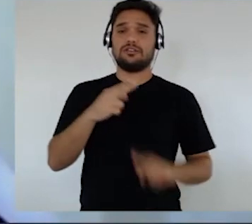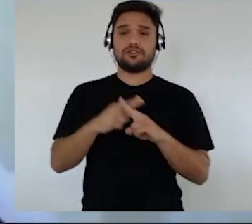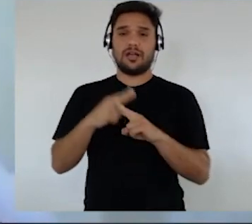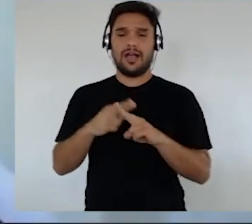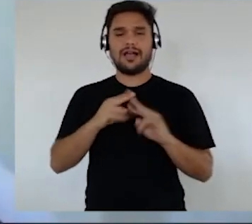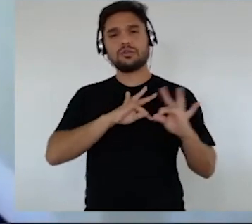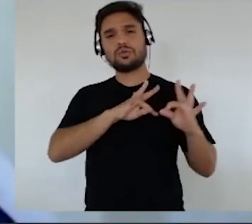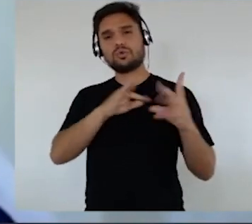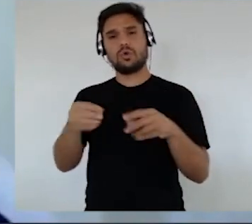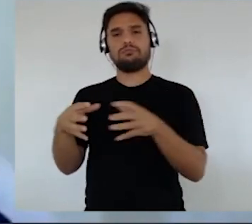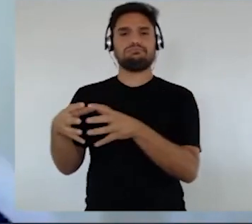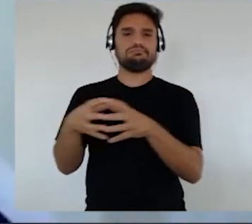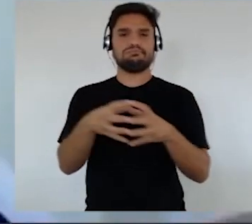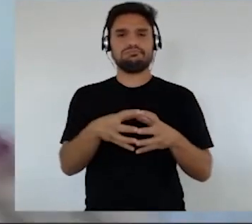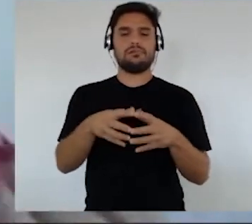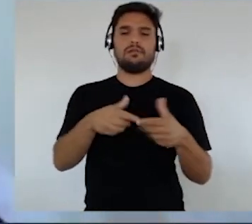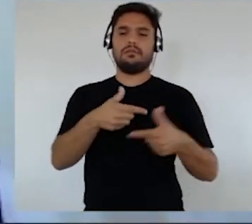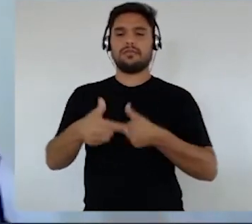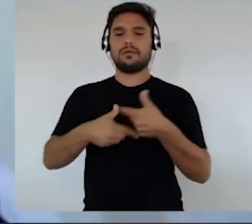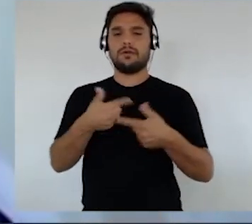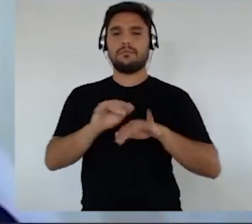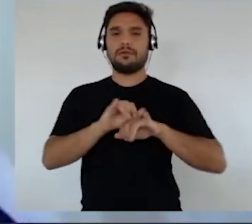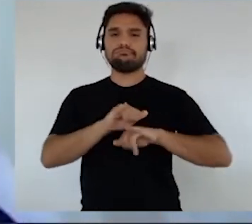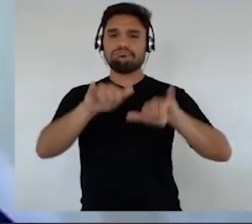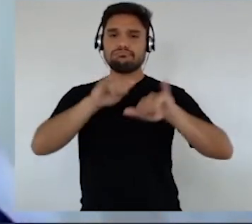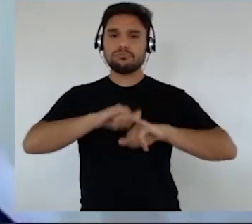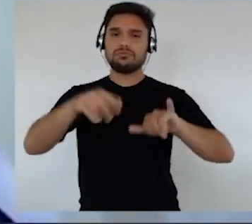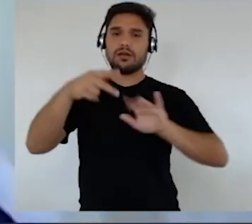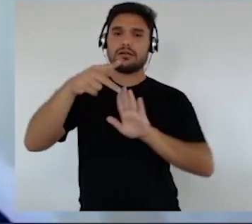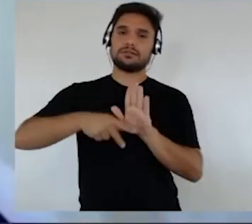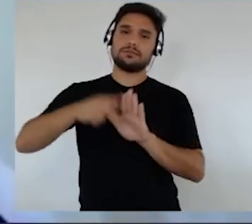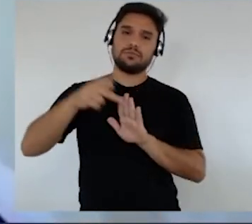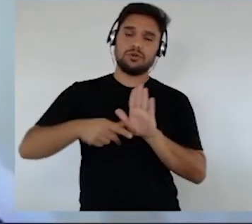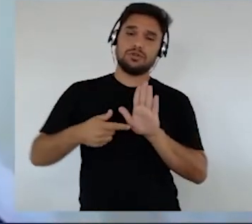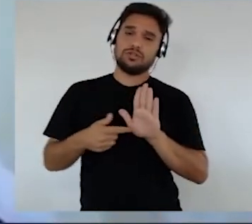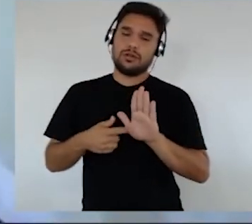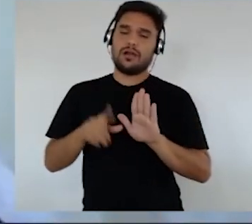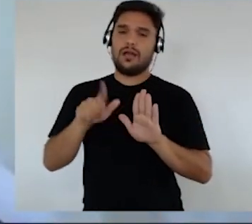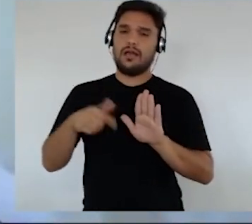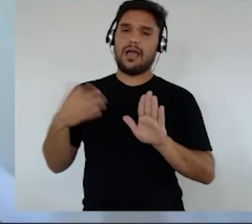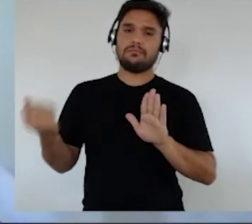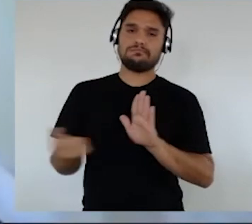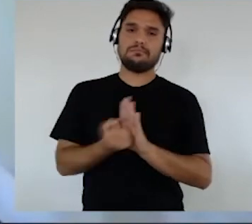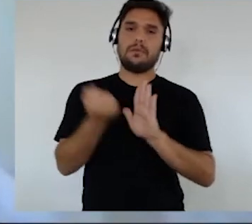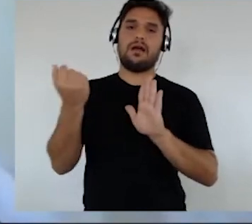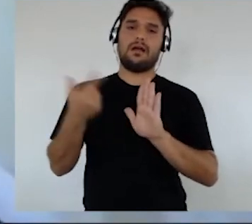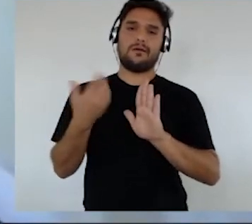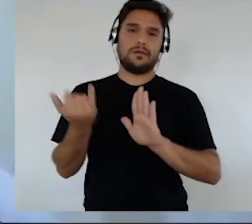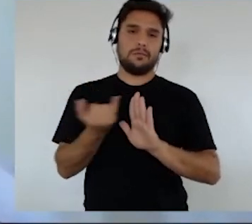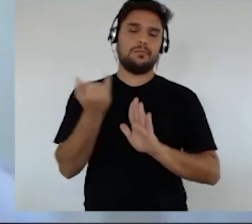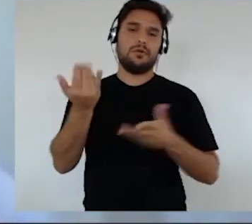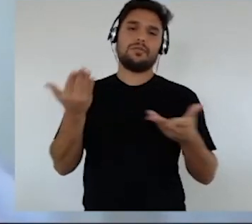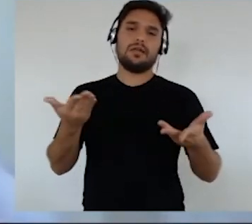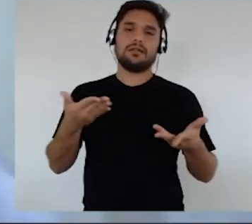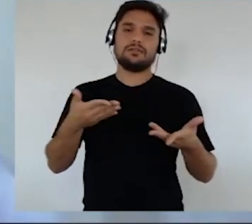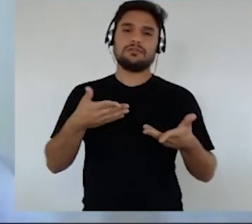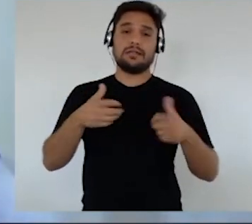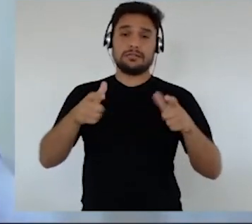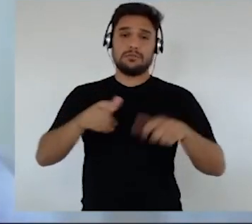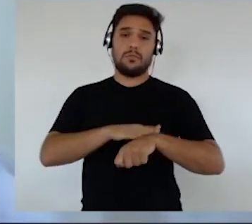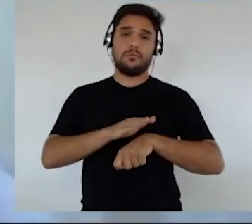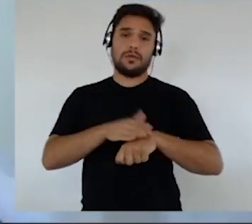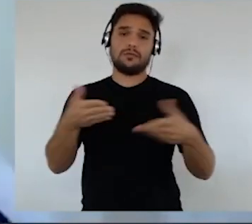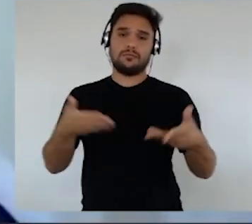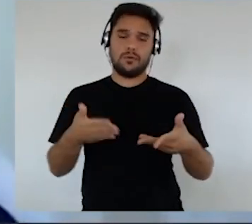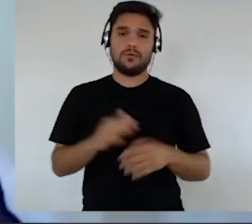todas envolvidas aí para a gente poder divulgar esse projeto, que sem dúvida nenhuma, tem uma importância muito grande nesse momento que